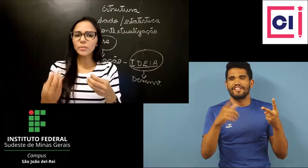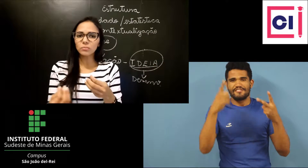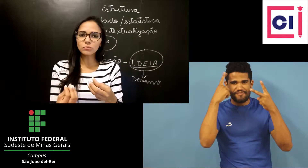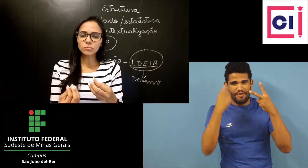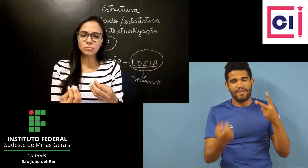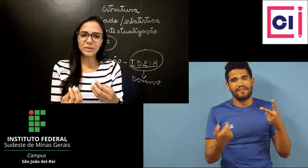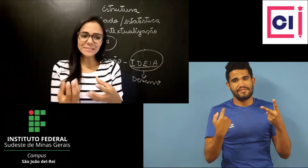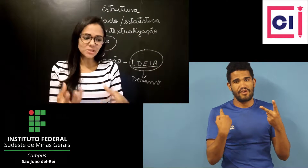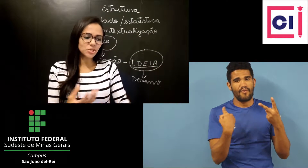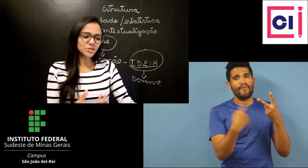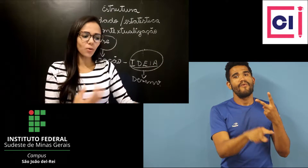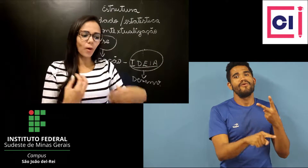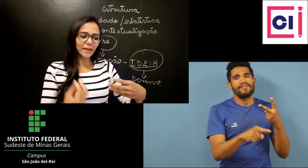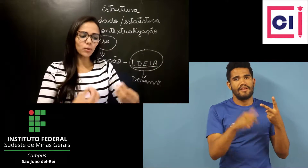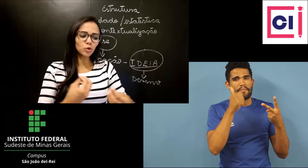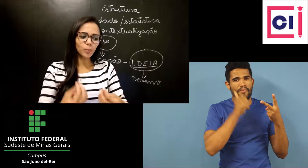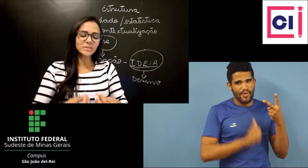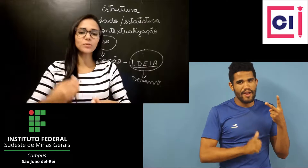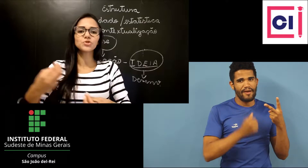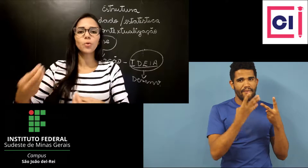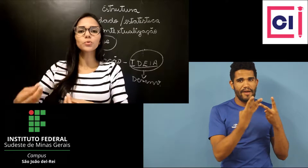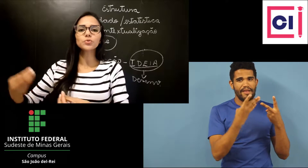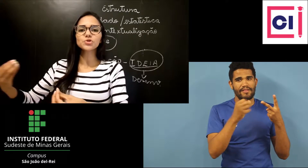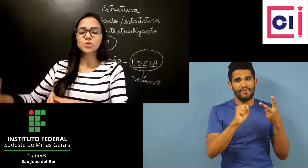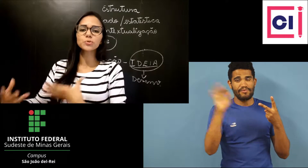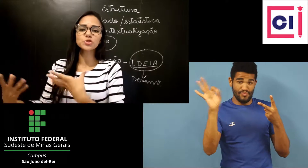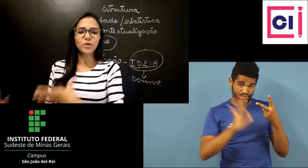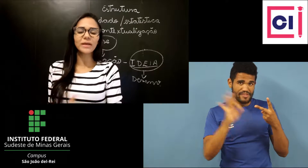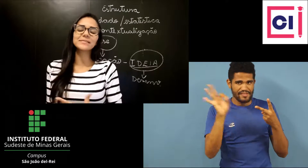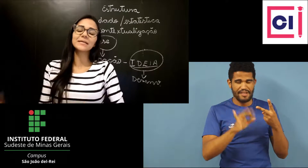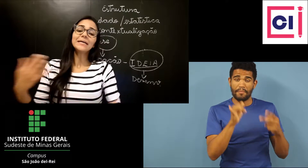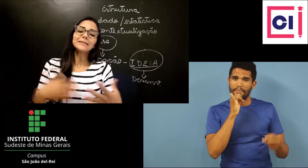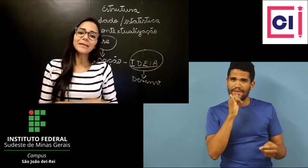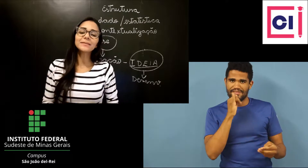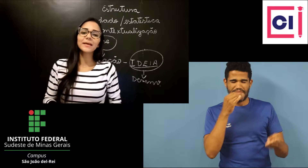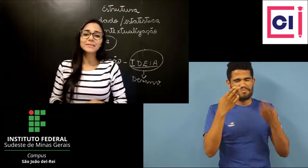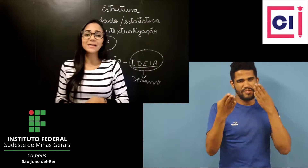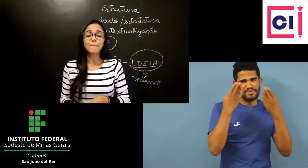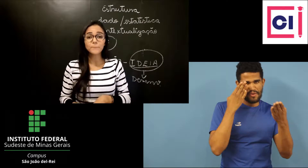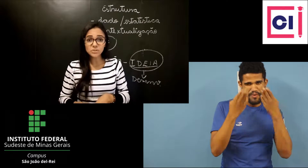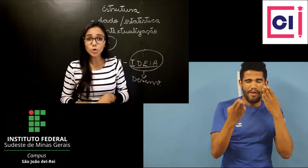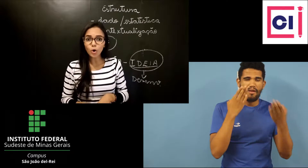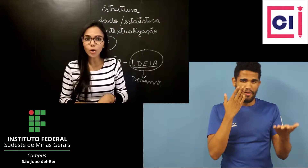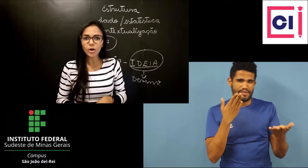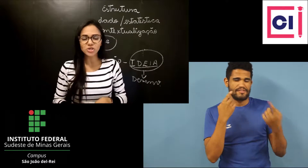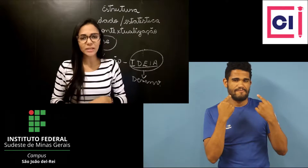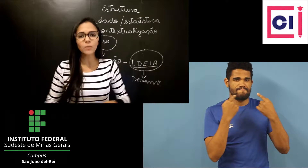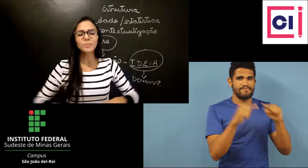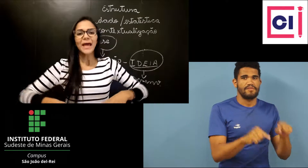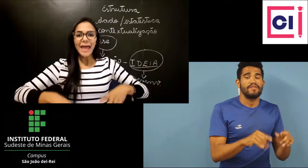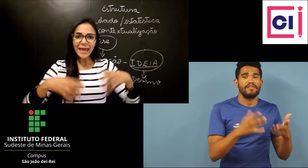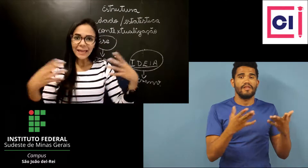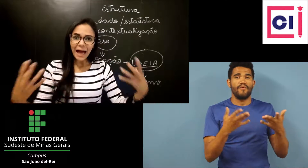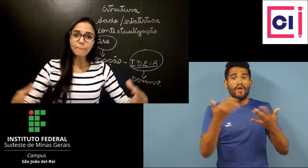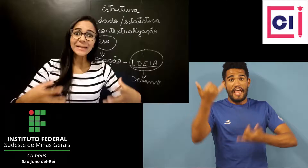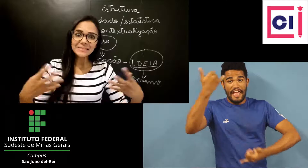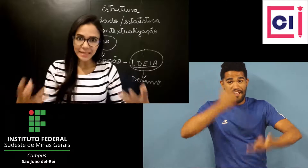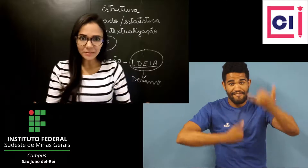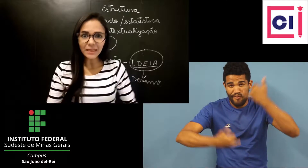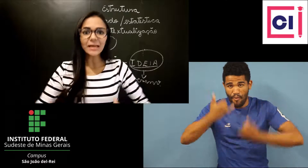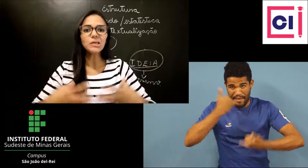falou sobre uma estatística, 48% de outros tipos de violência, dentre eles pesquisa psicológica. Então,